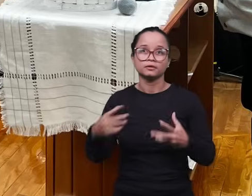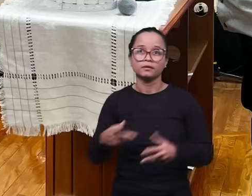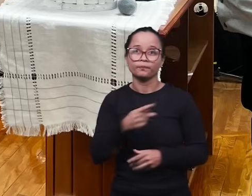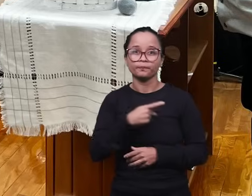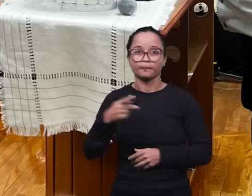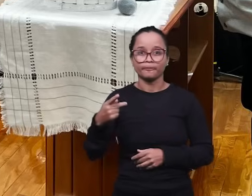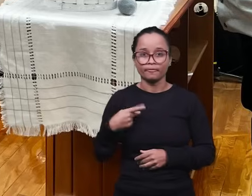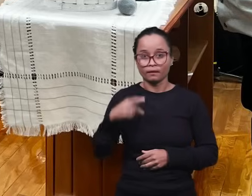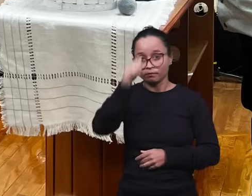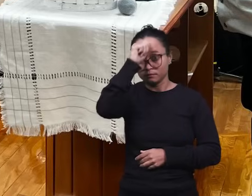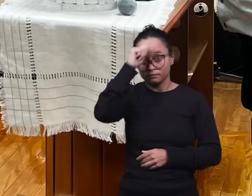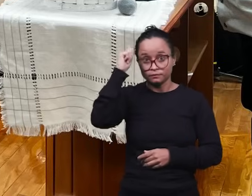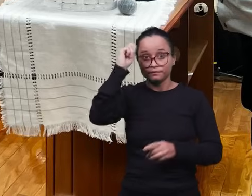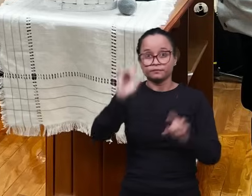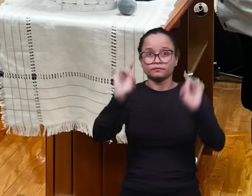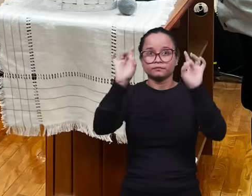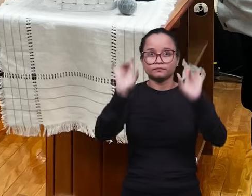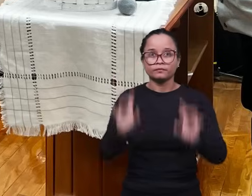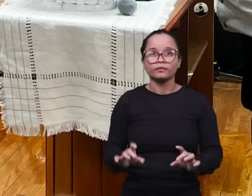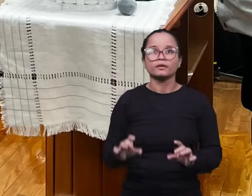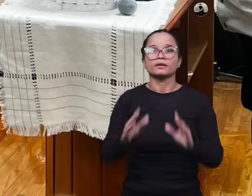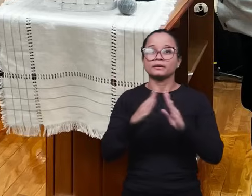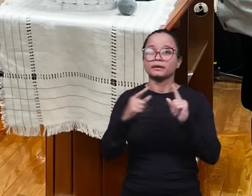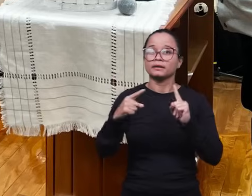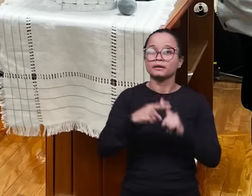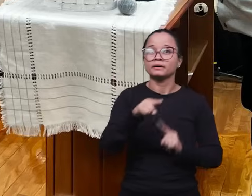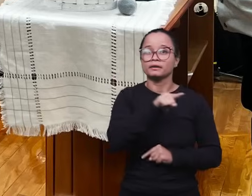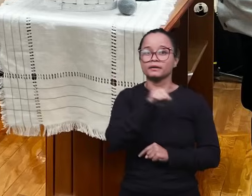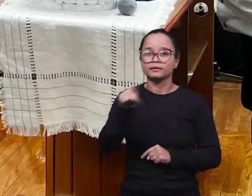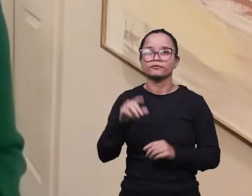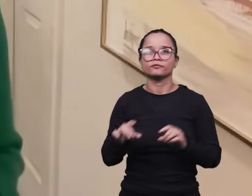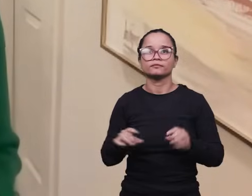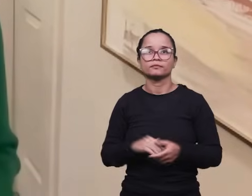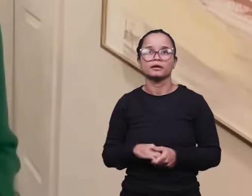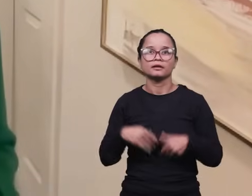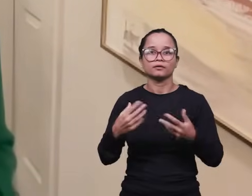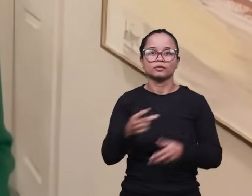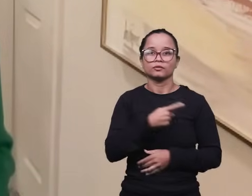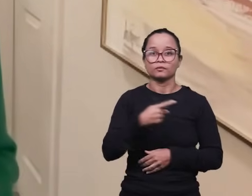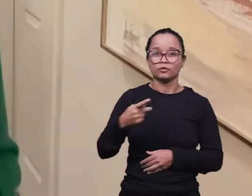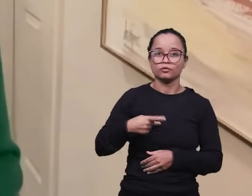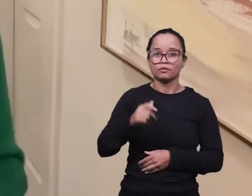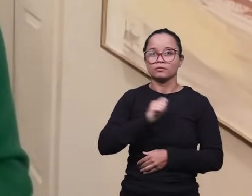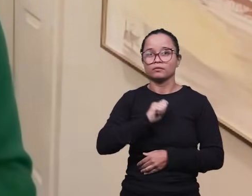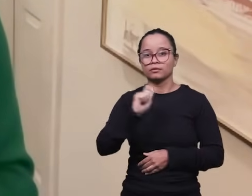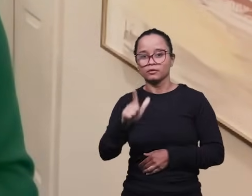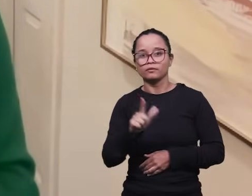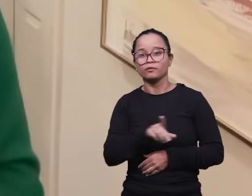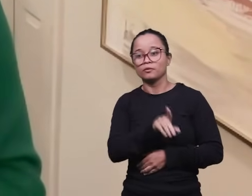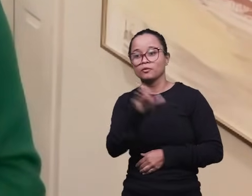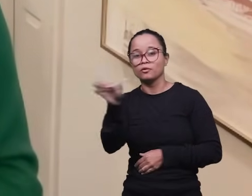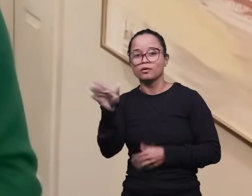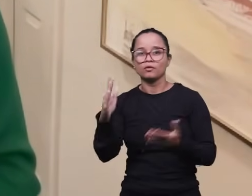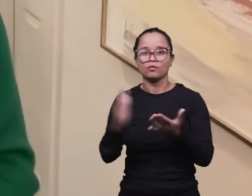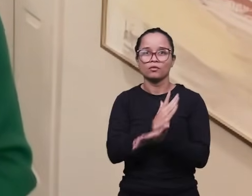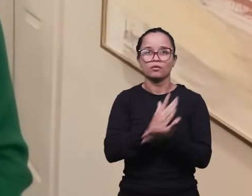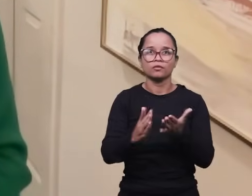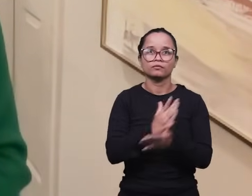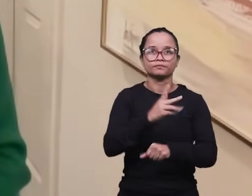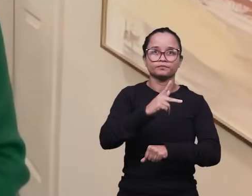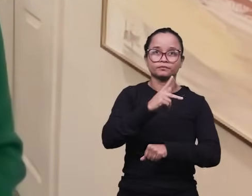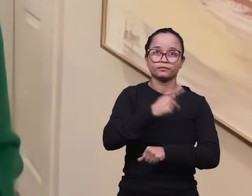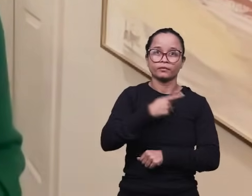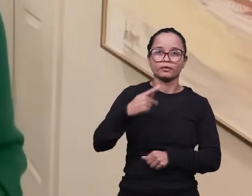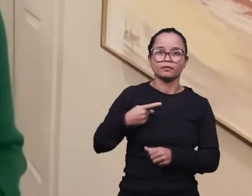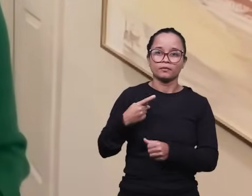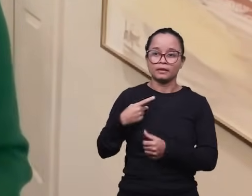Amadeu levou uma mensagem especial na ECM Gardner, em Massachusetts, enquanto o pastor Alexandre se deslocou com alguns